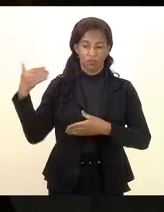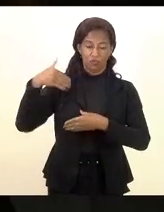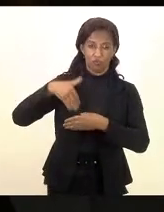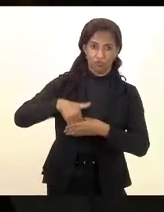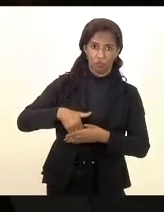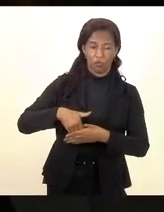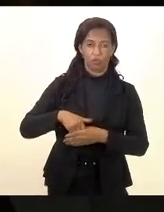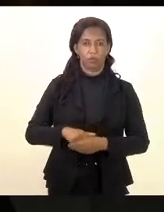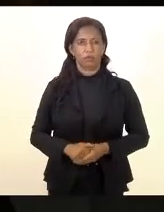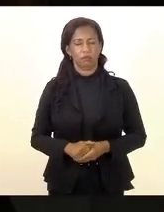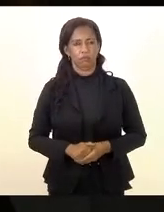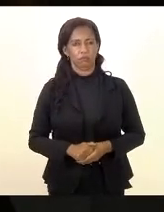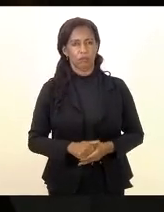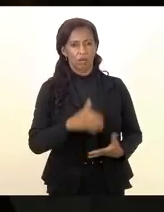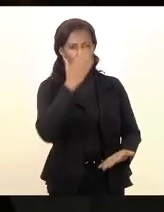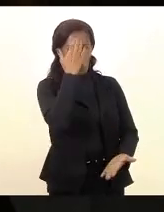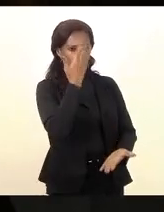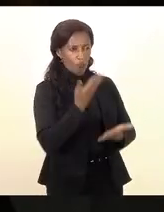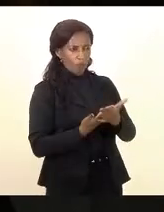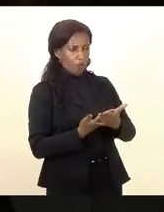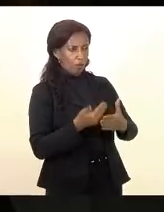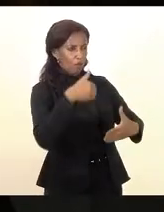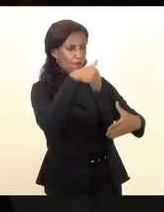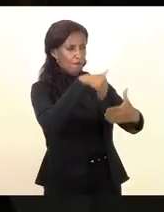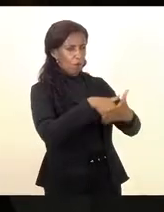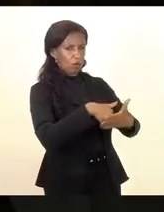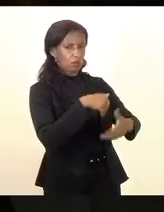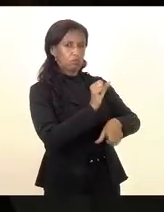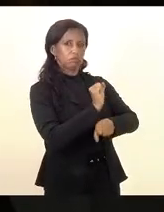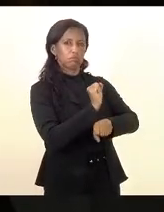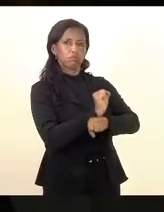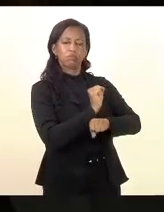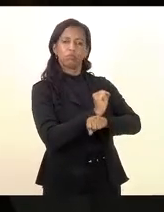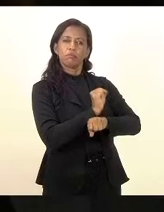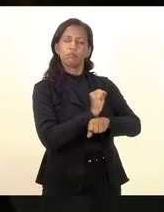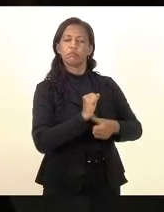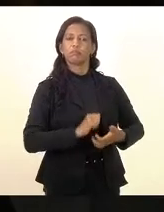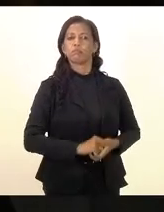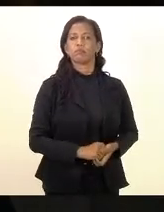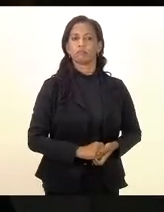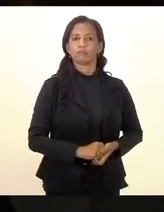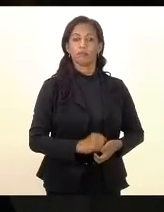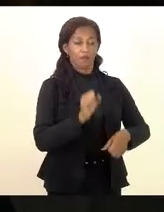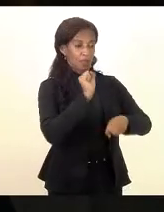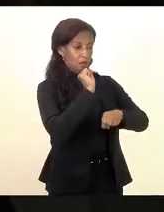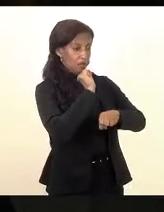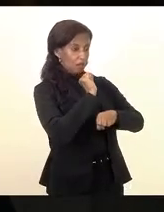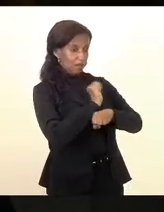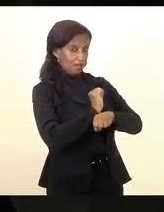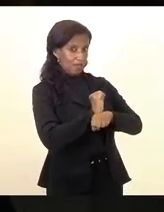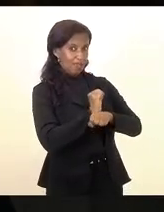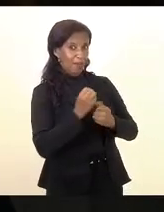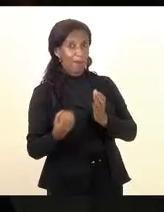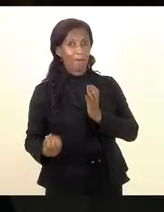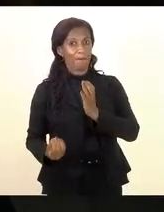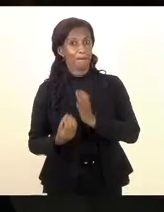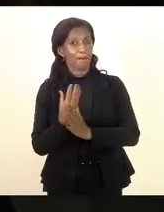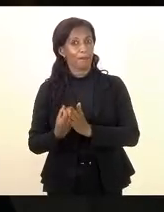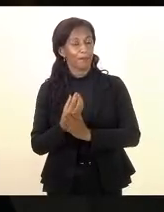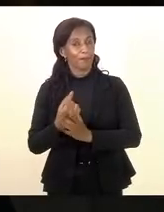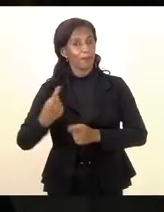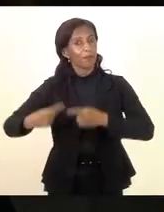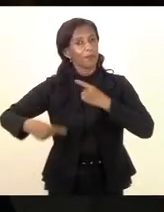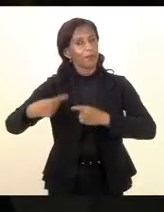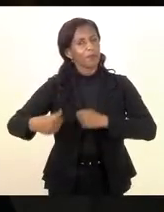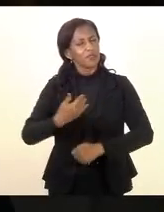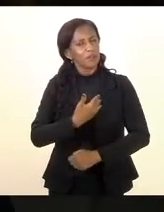depositam nos seus votos a esperança a esperança de produzir políticas públicas onde